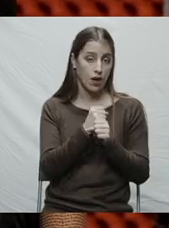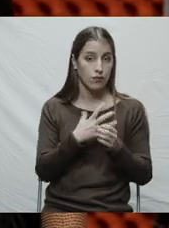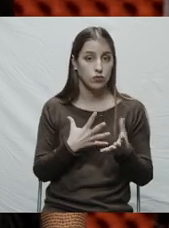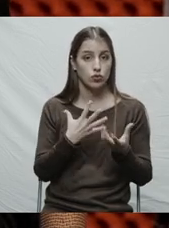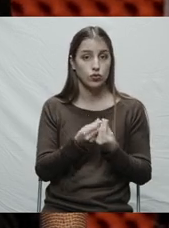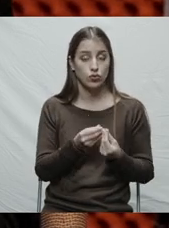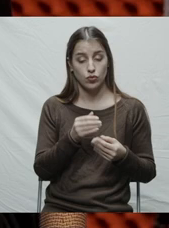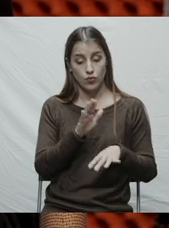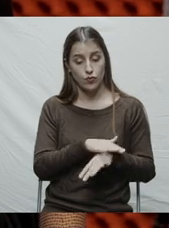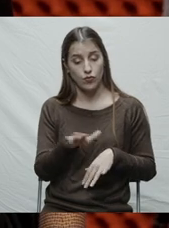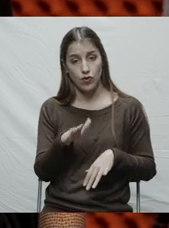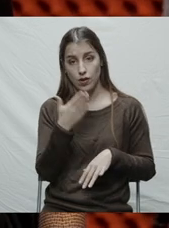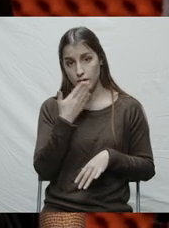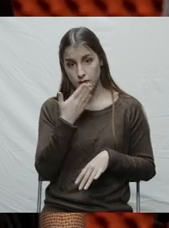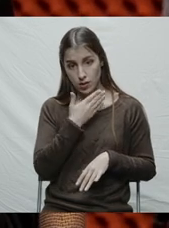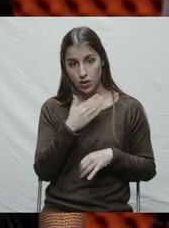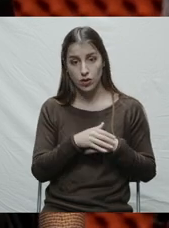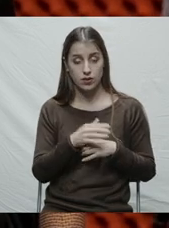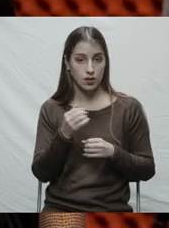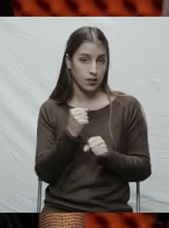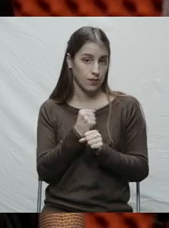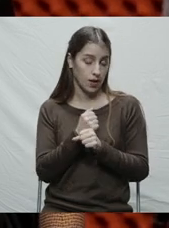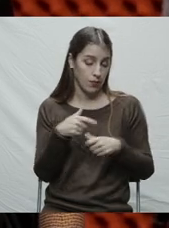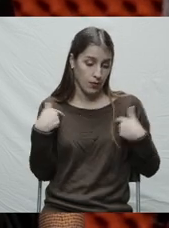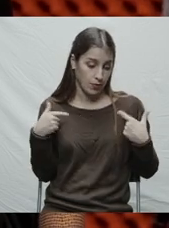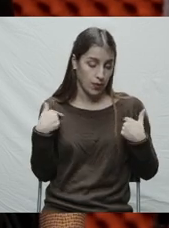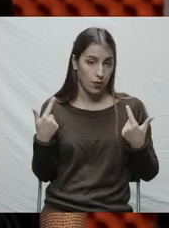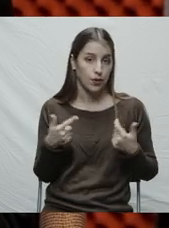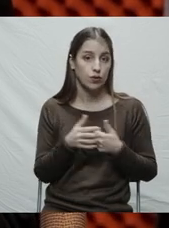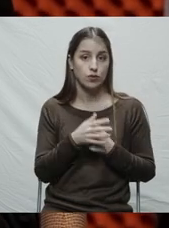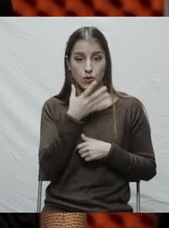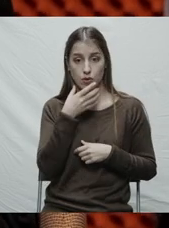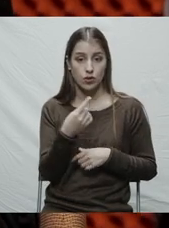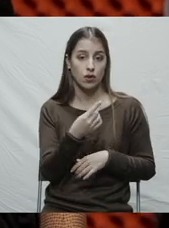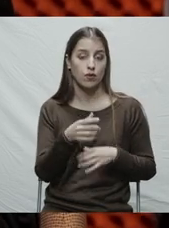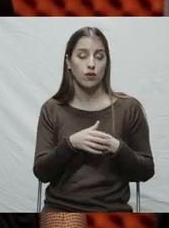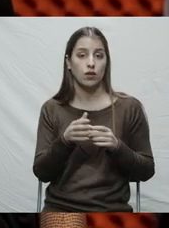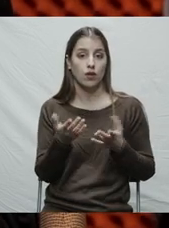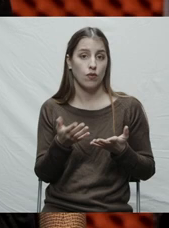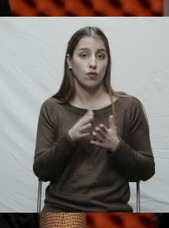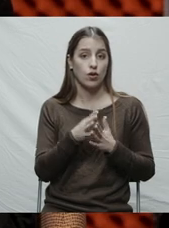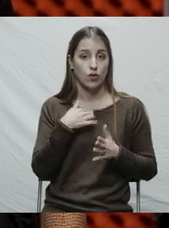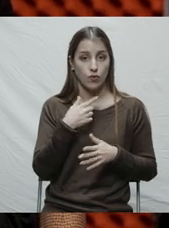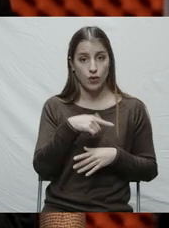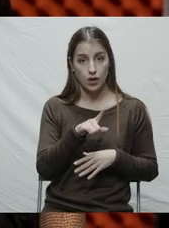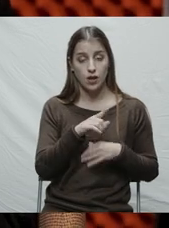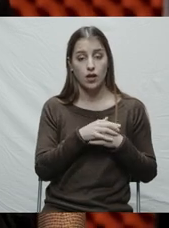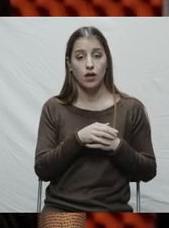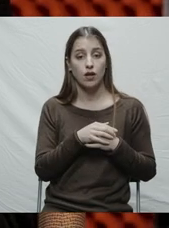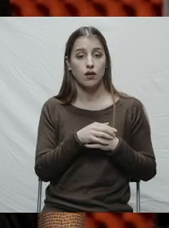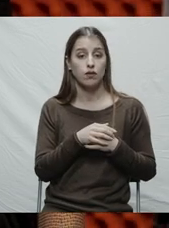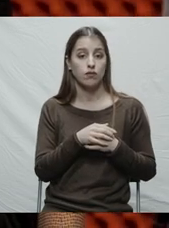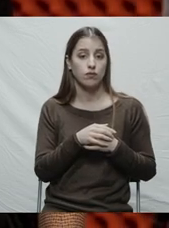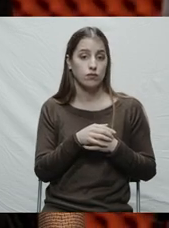ela e incentivou-me bastante, isto é importante, a trabalhar por mim próprio. Ou seja, chegou uma altura em que eu ocupava as salas das SMAI,